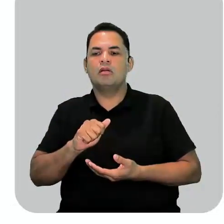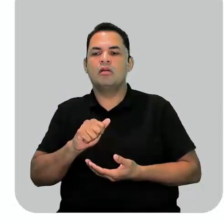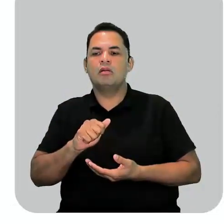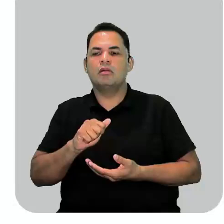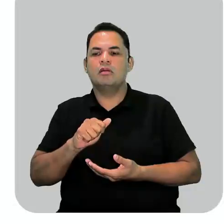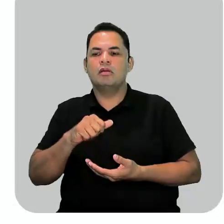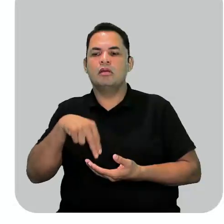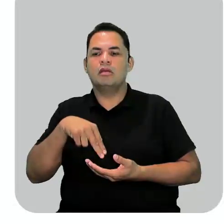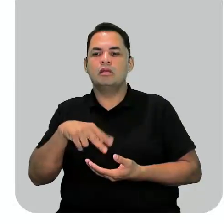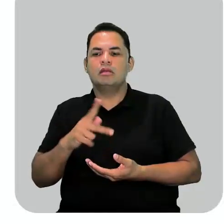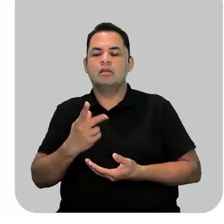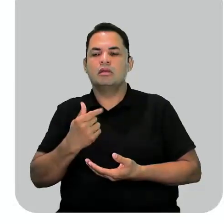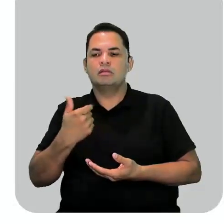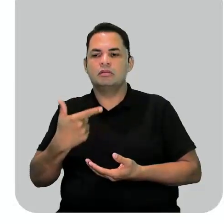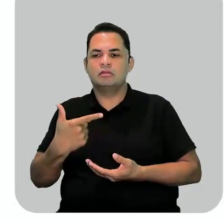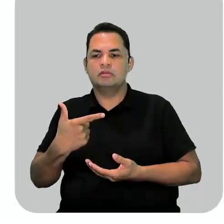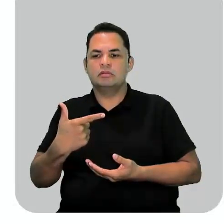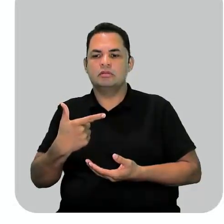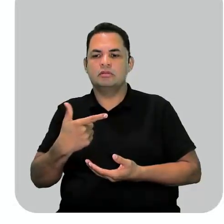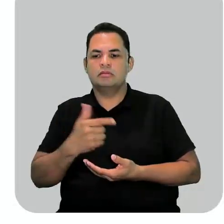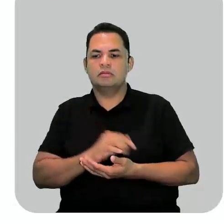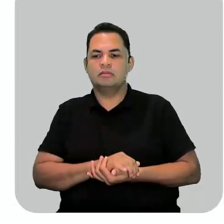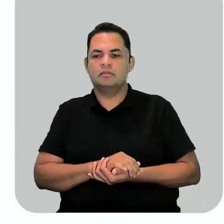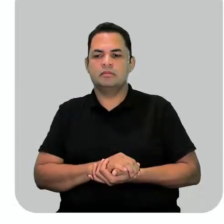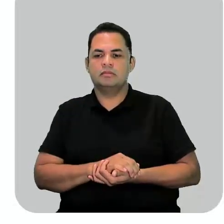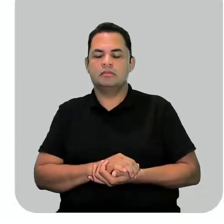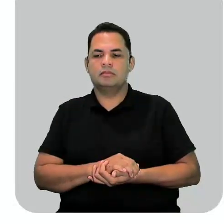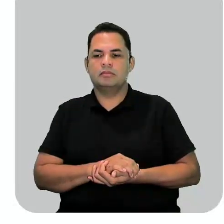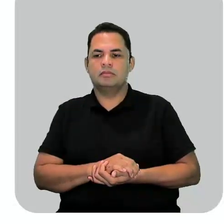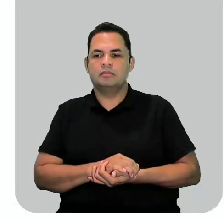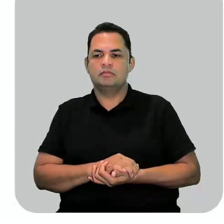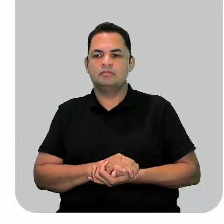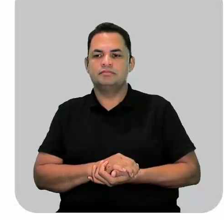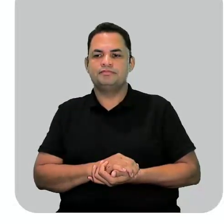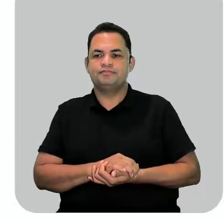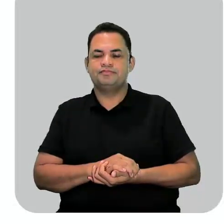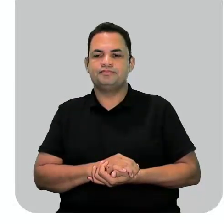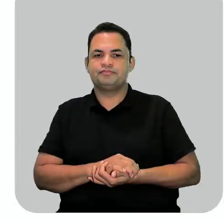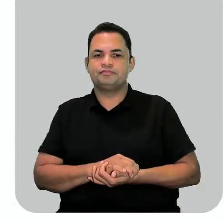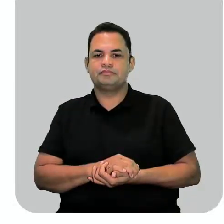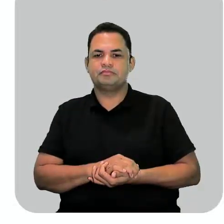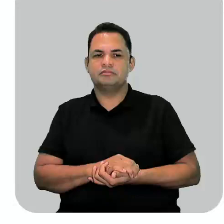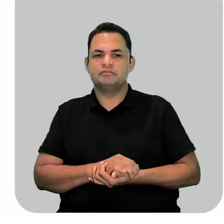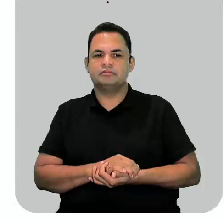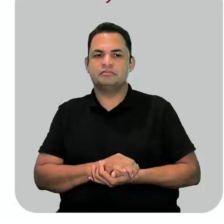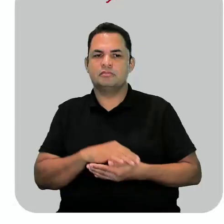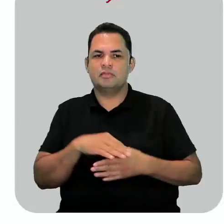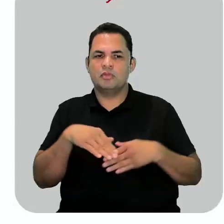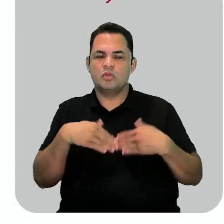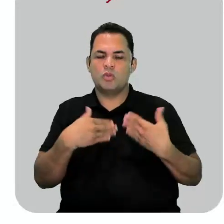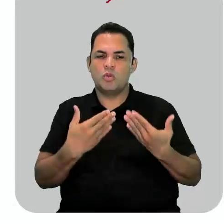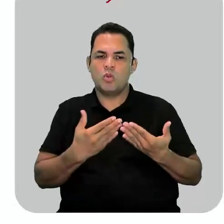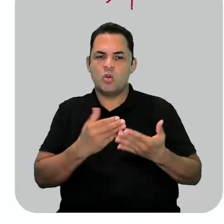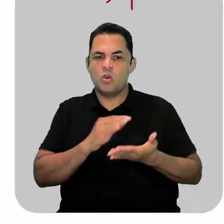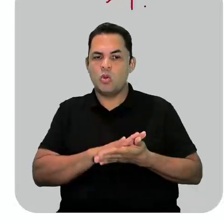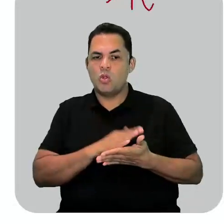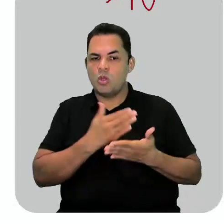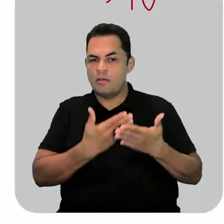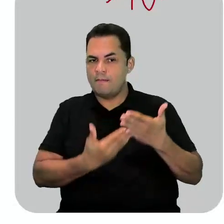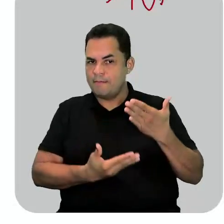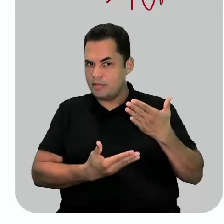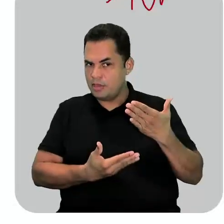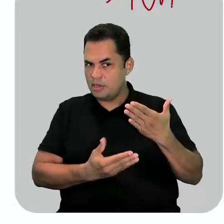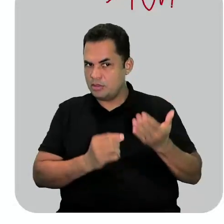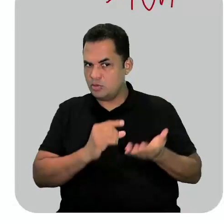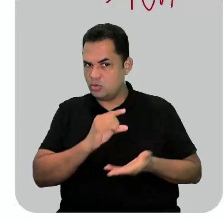origem ao NH2, é uma amina primária. Quando ela perde 2